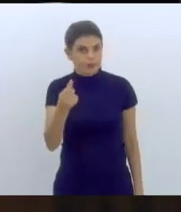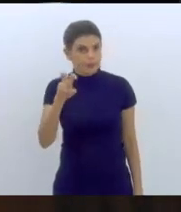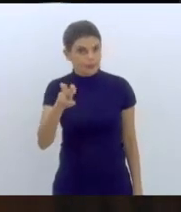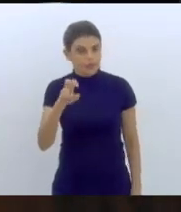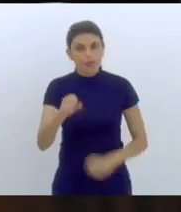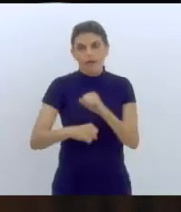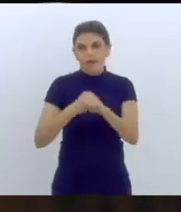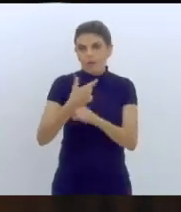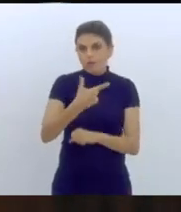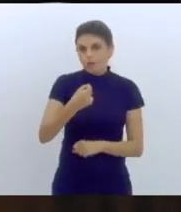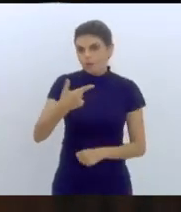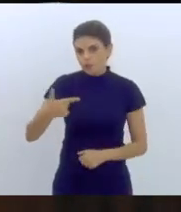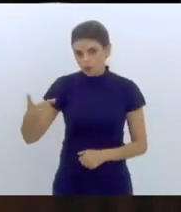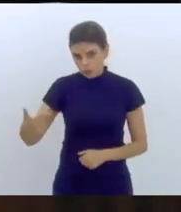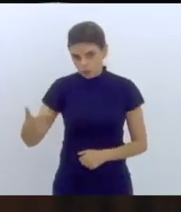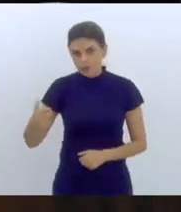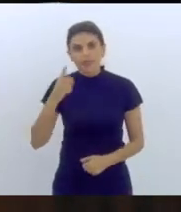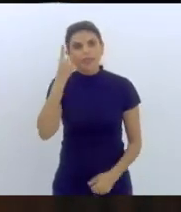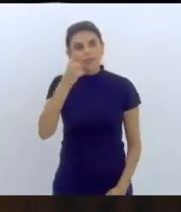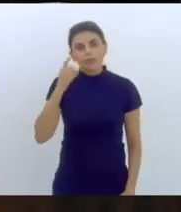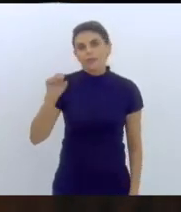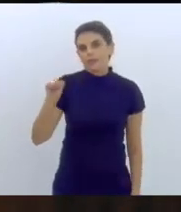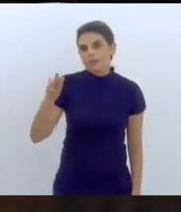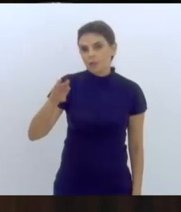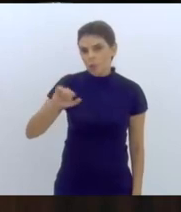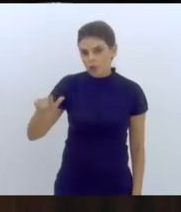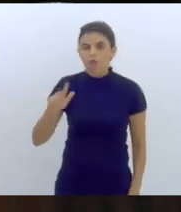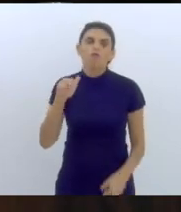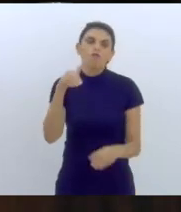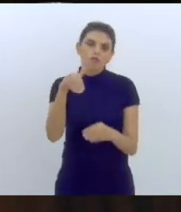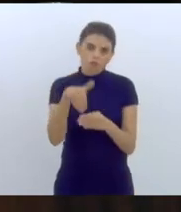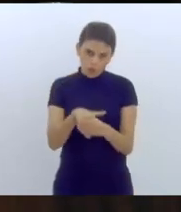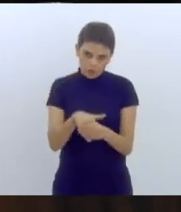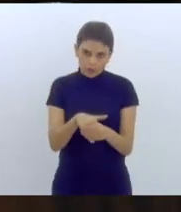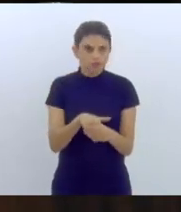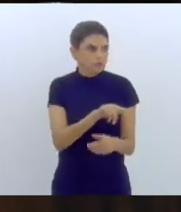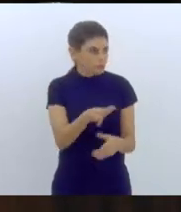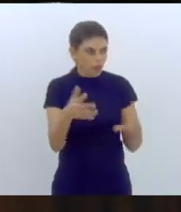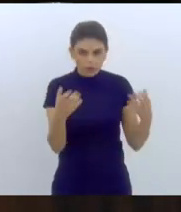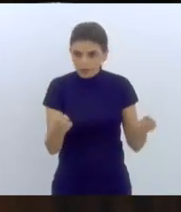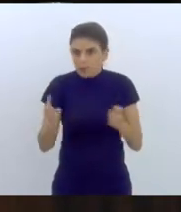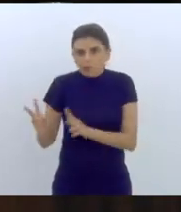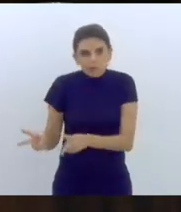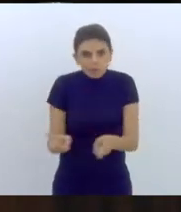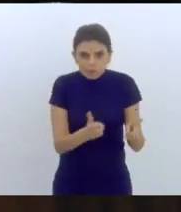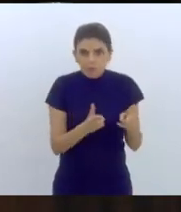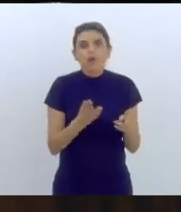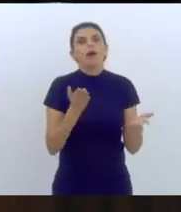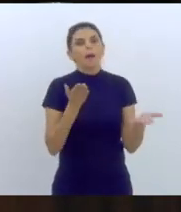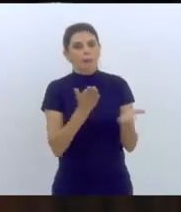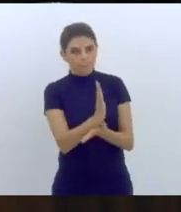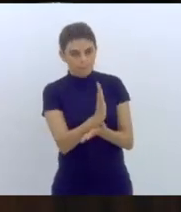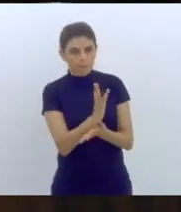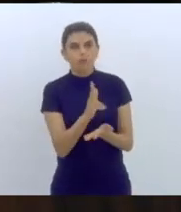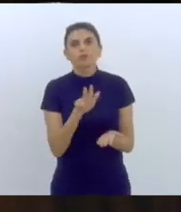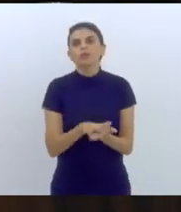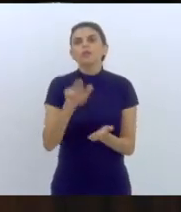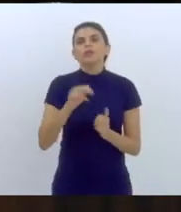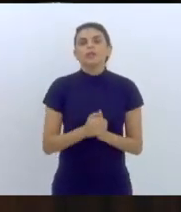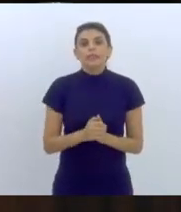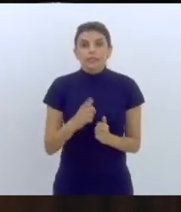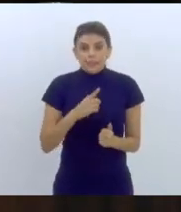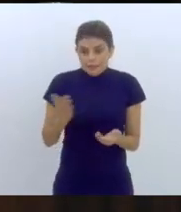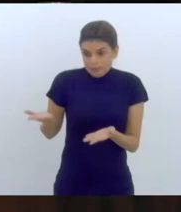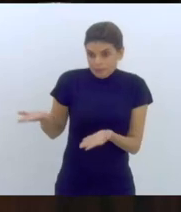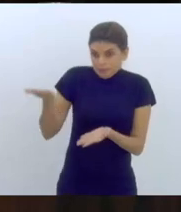de 2022, de autoria do deputado Samuel Malafaia. Em votação. Os senhores que aprovam permaneçam como estão. Aprovado. Há sobre a